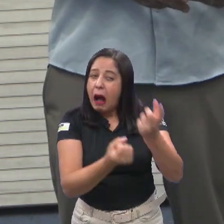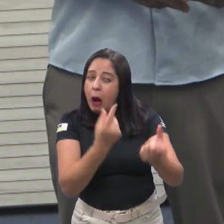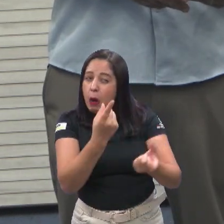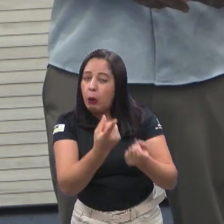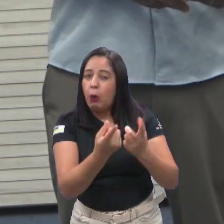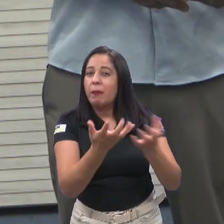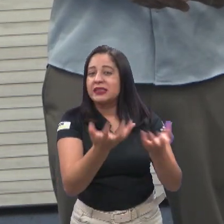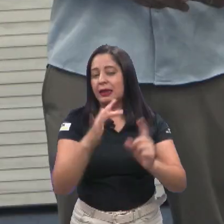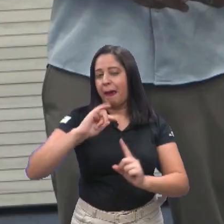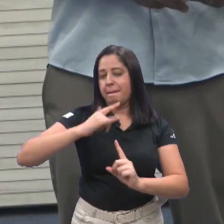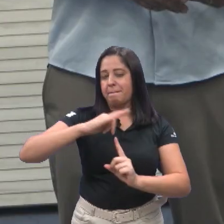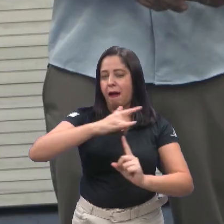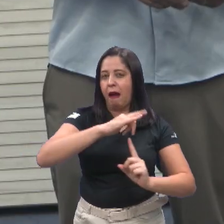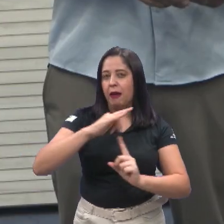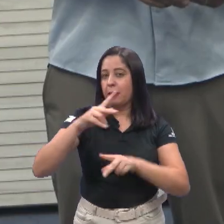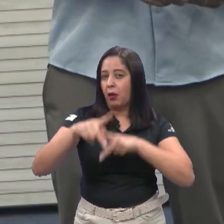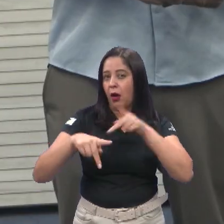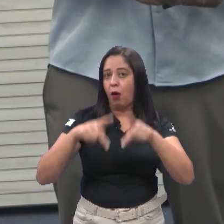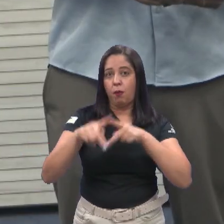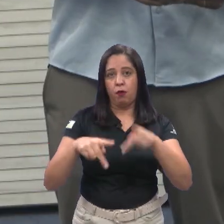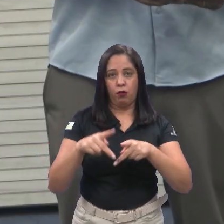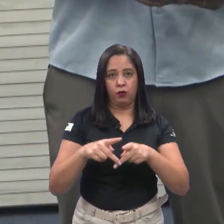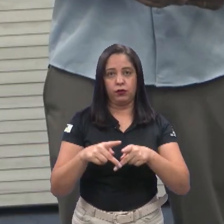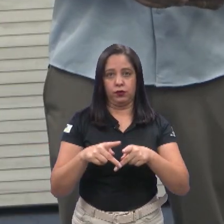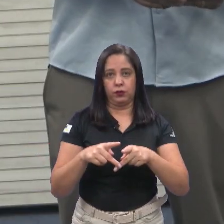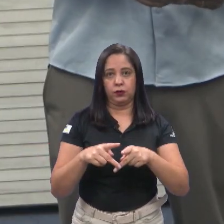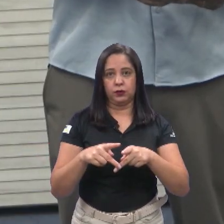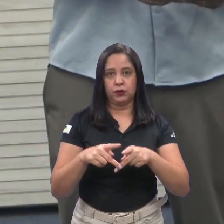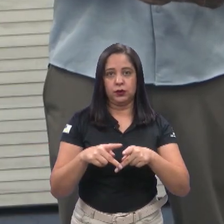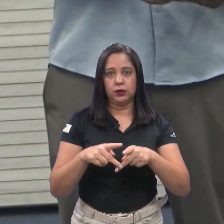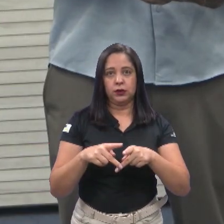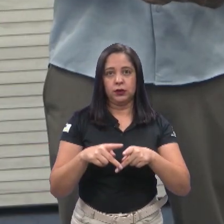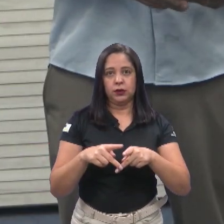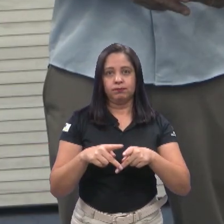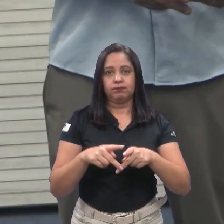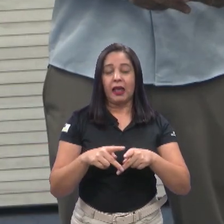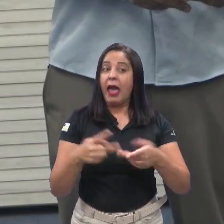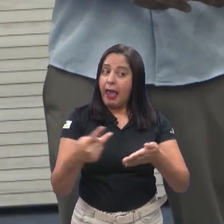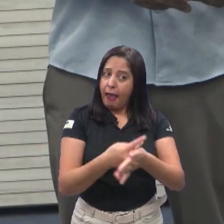a população e isso precisa ficar claro. Ou seja, é desonesto